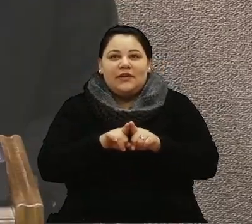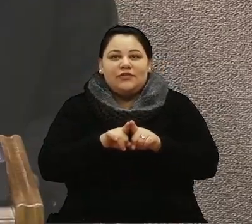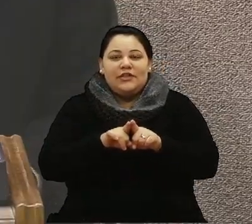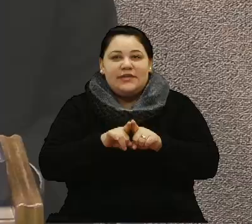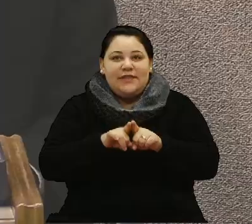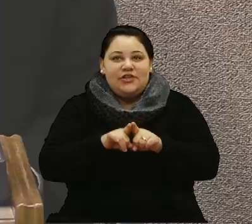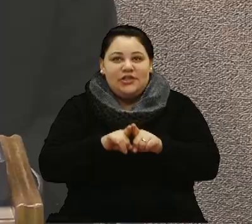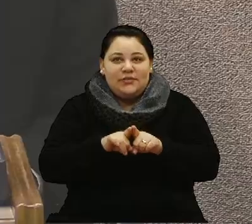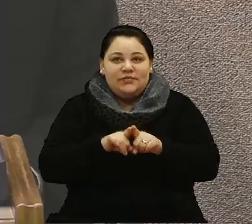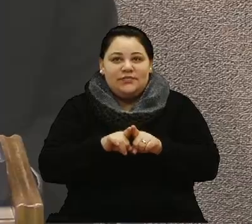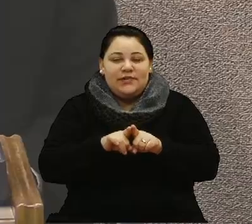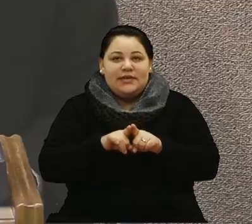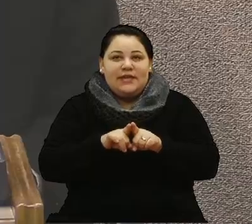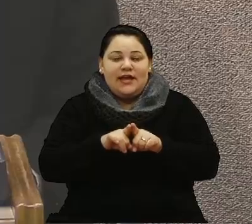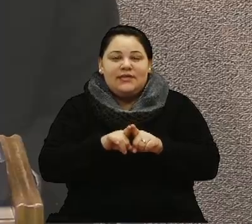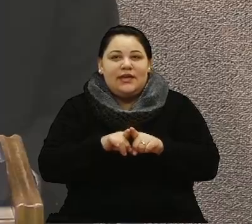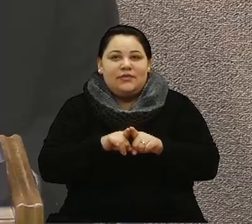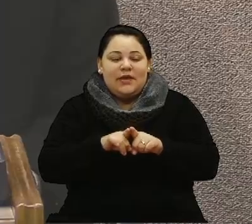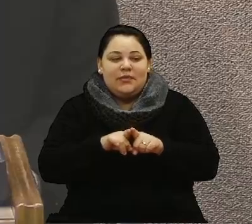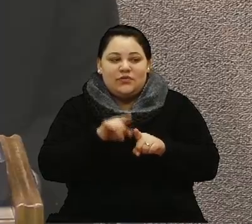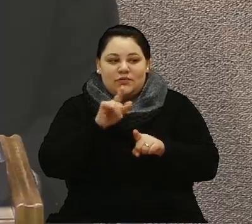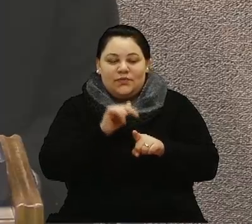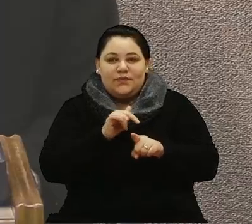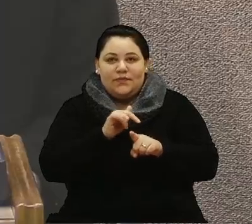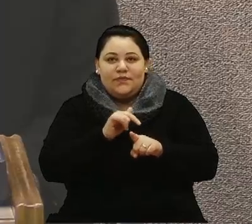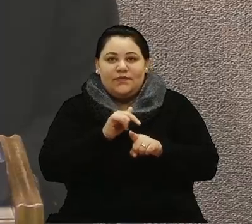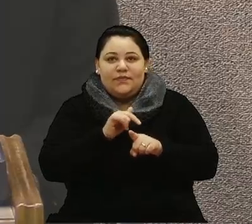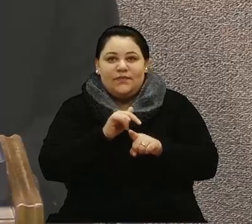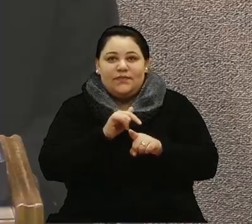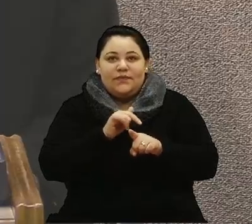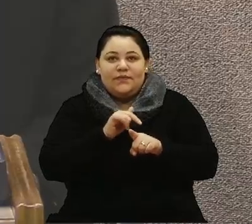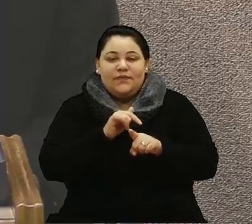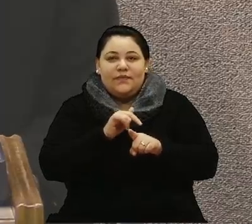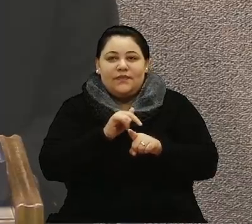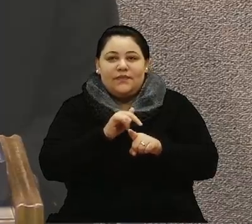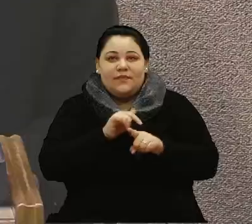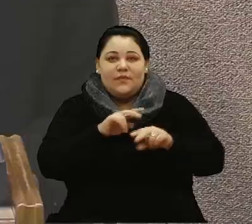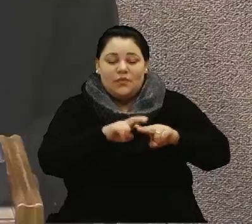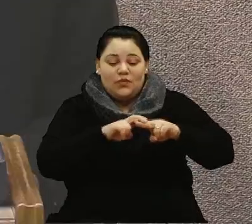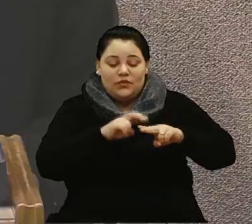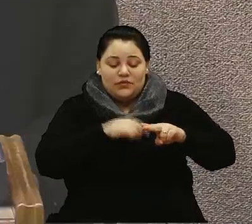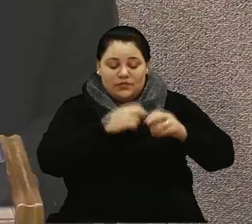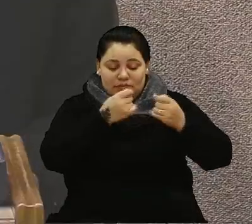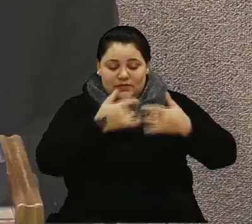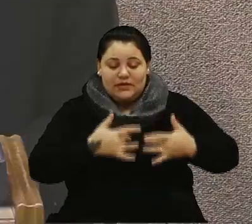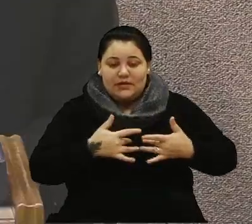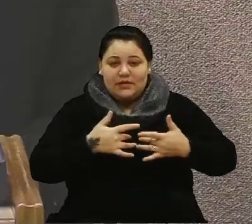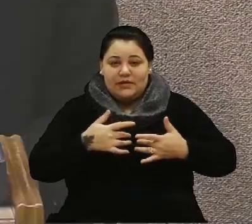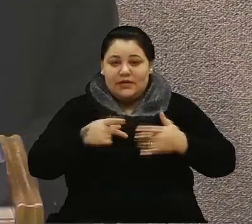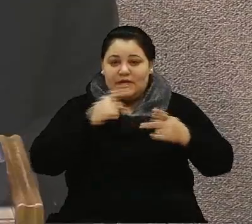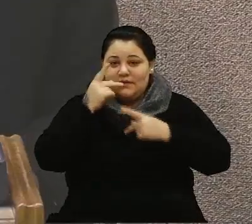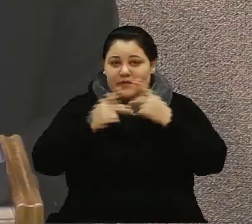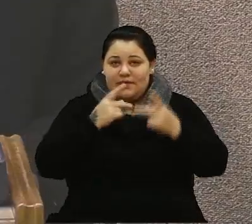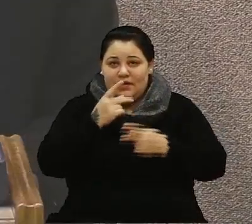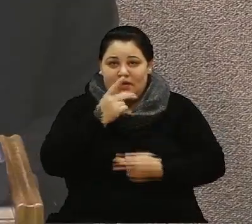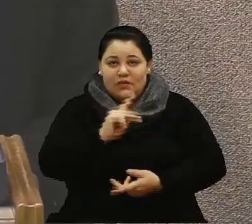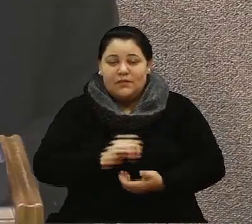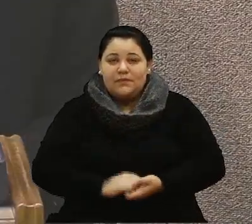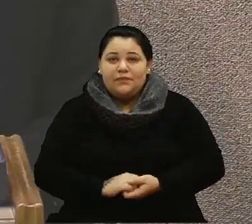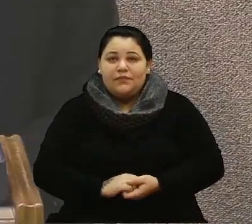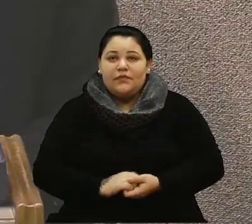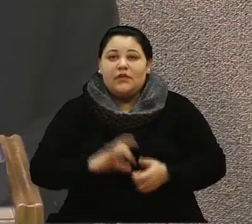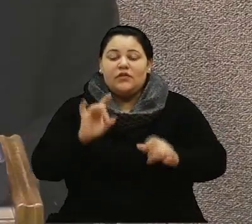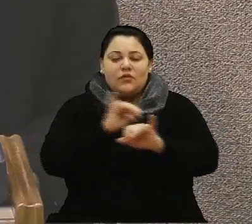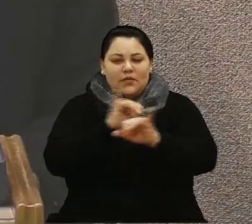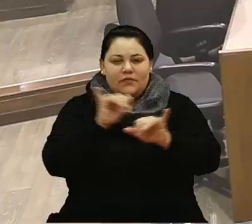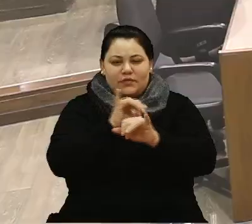de fundamental importância para a informação. Então, nesse sentido, gostei muito da sua fala. Só uma informação, presidente. Pois